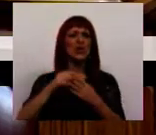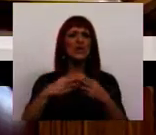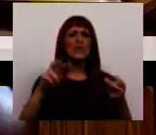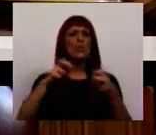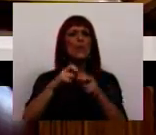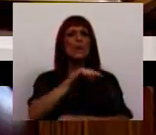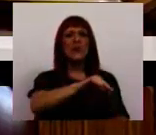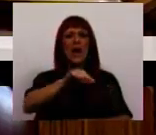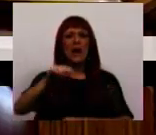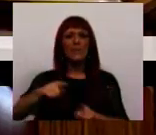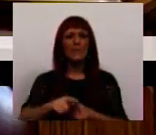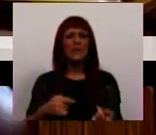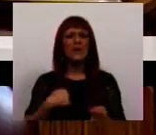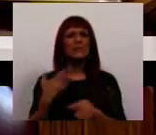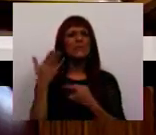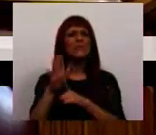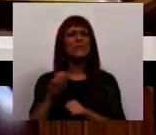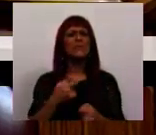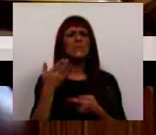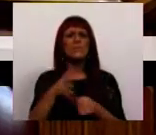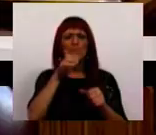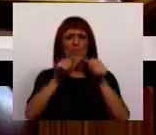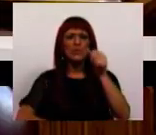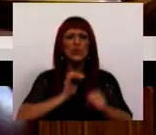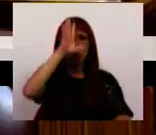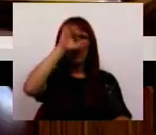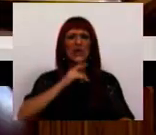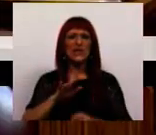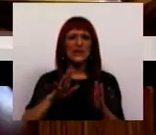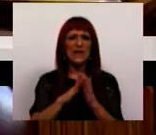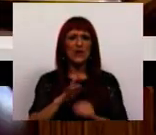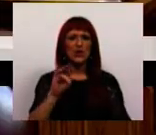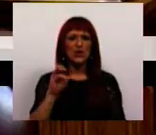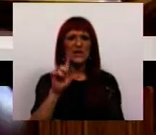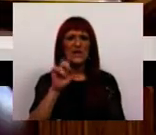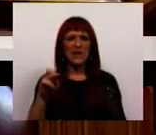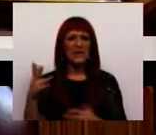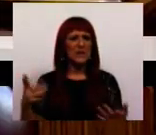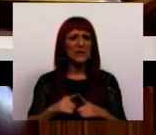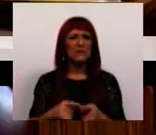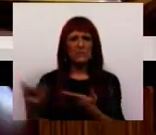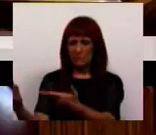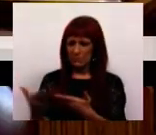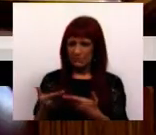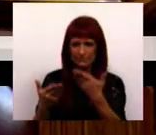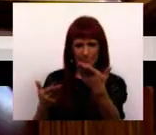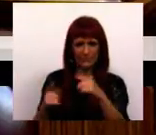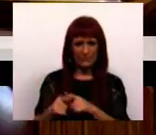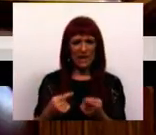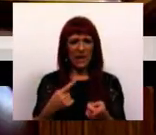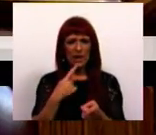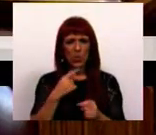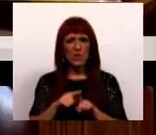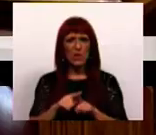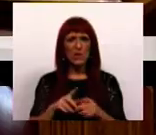resolver esses problemas. E falo designadamente das declarações do Sr. Ministro Santos Silva, que convidamos aqui a deixar de